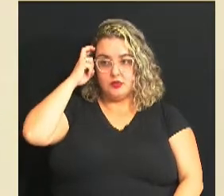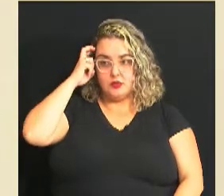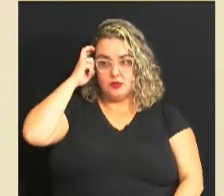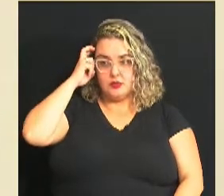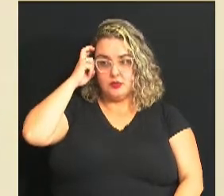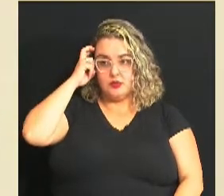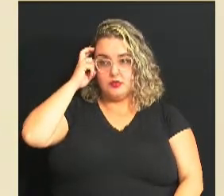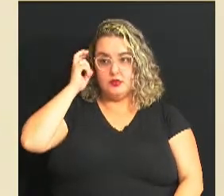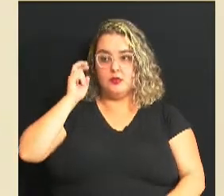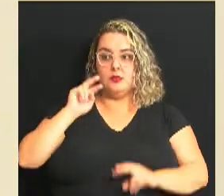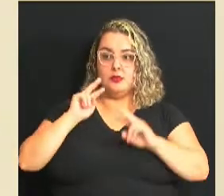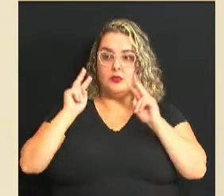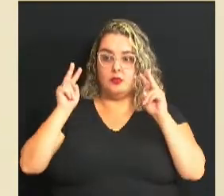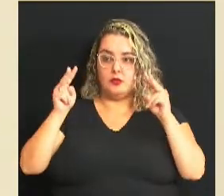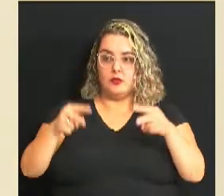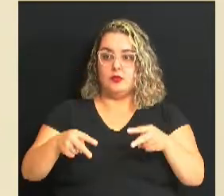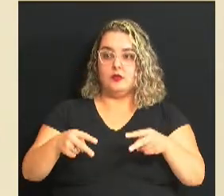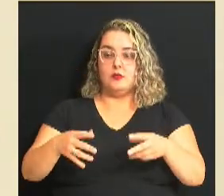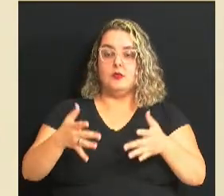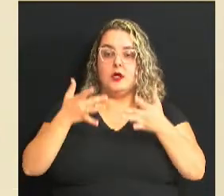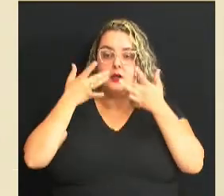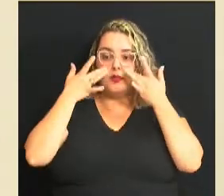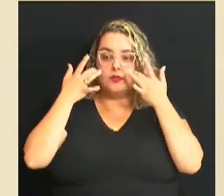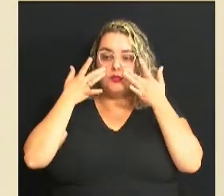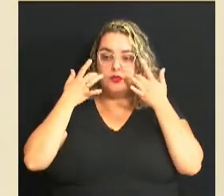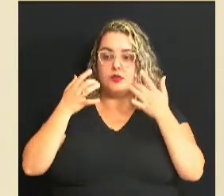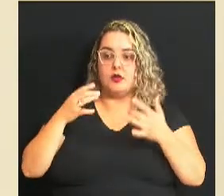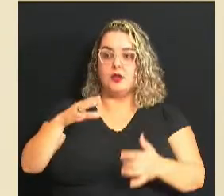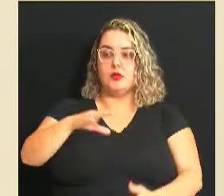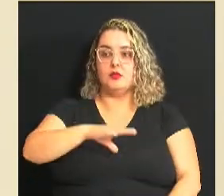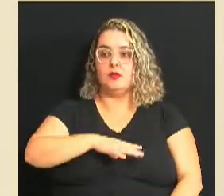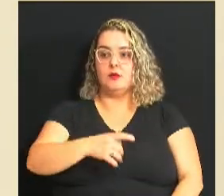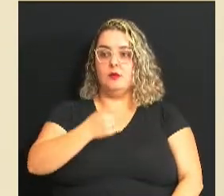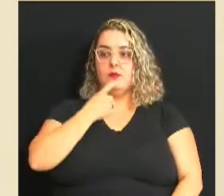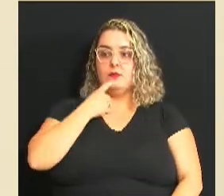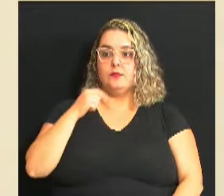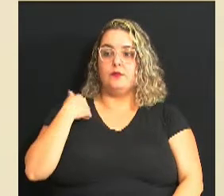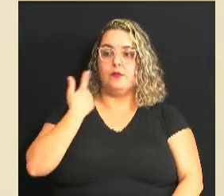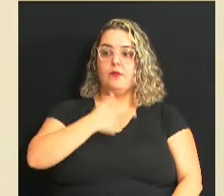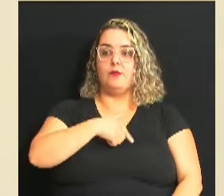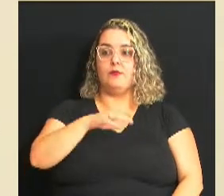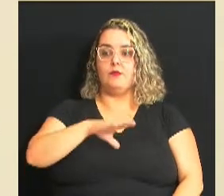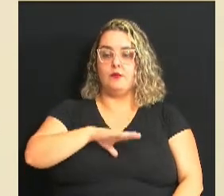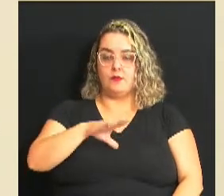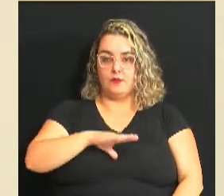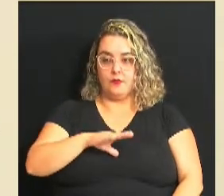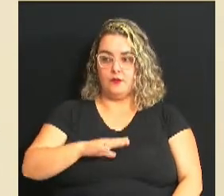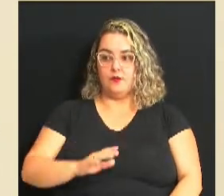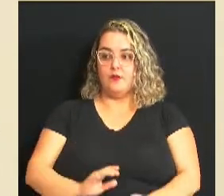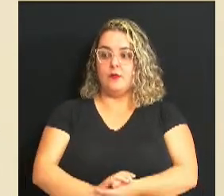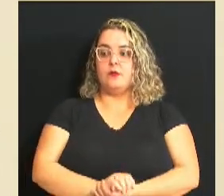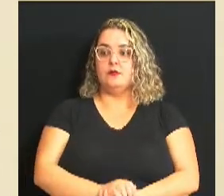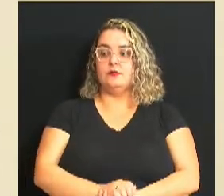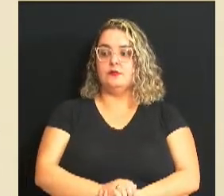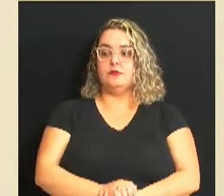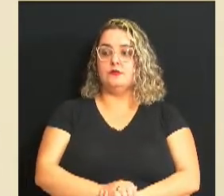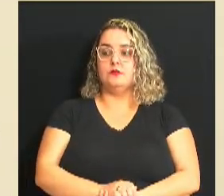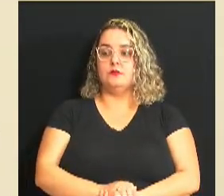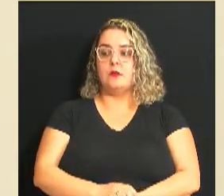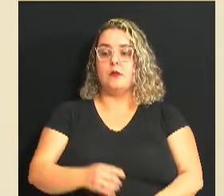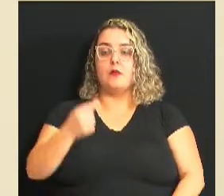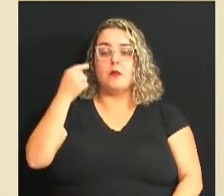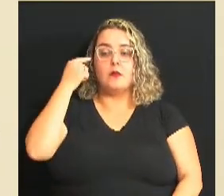um olhar para os teatros municipais aqui da nossa cidade, né? E pensando